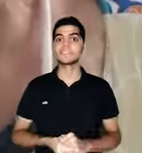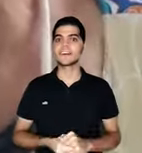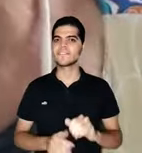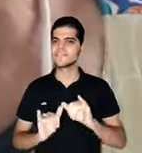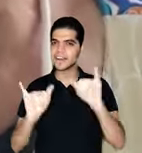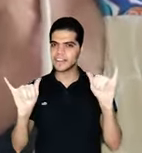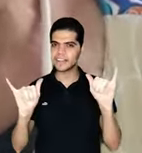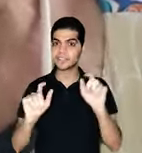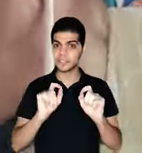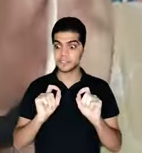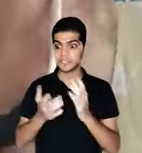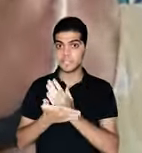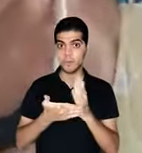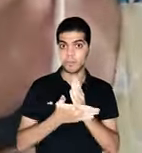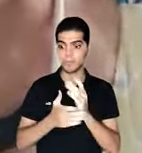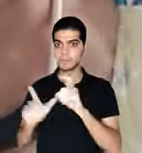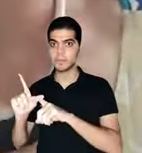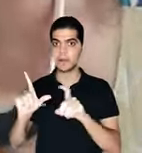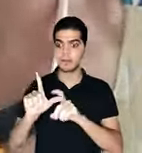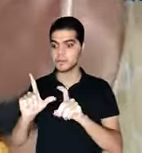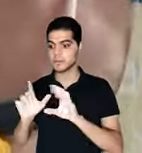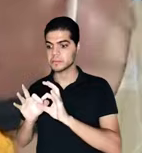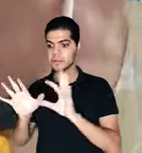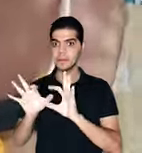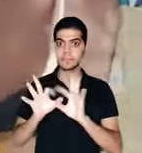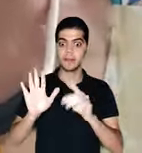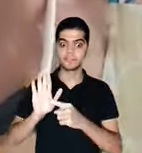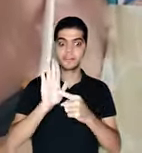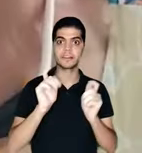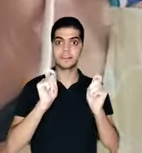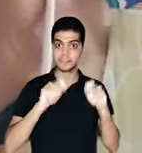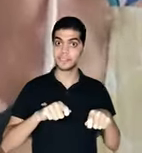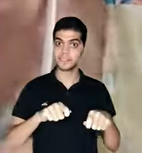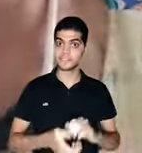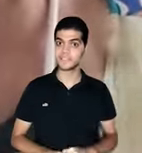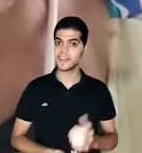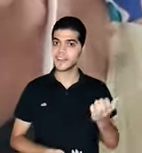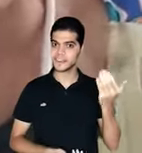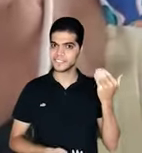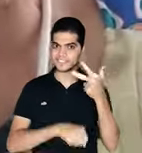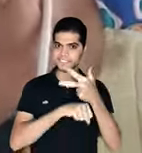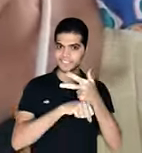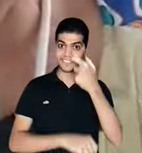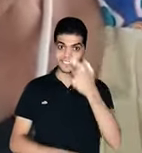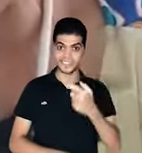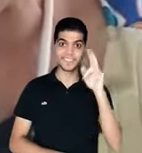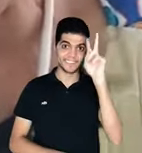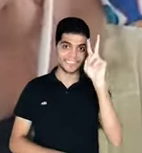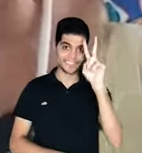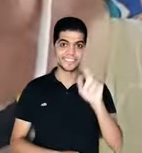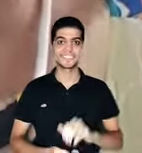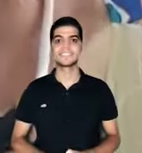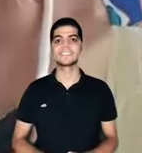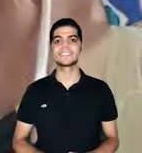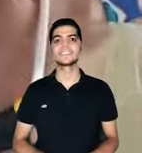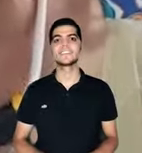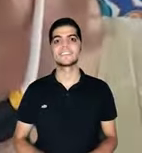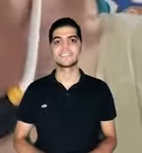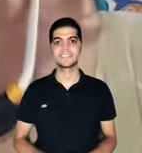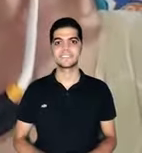lembrar que algumas independências estão sendo declaradas eu já passei por aqui anteriormente lembra